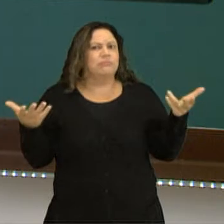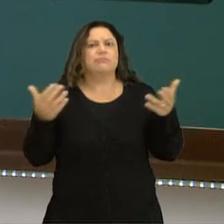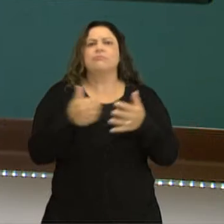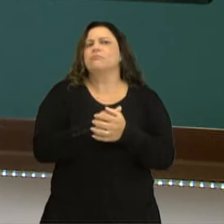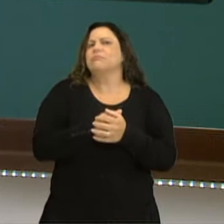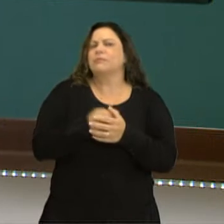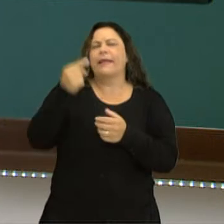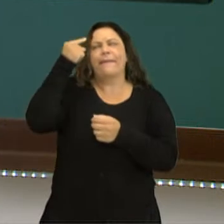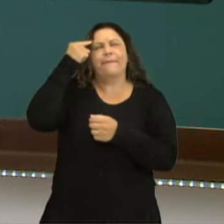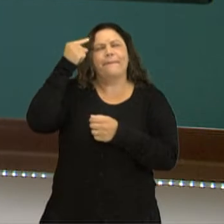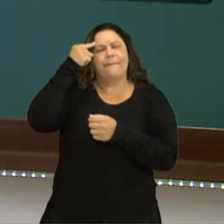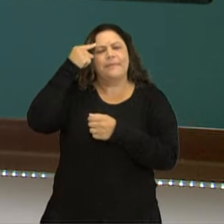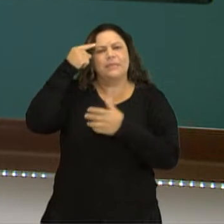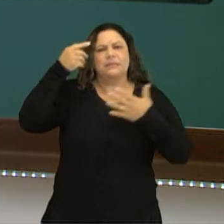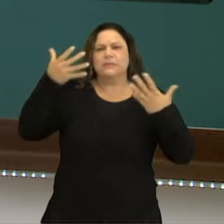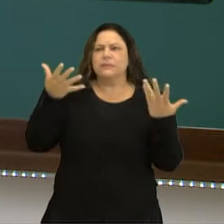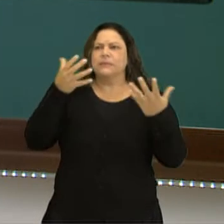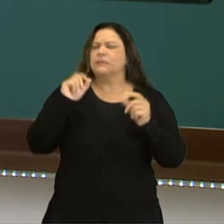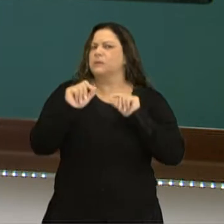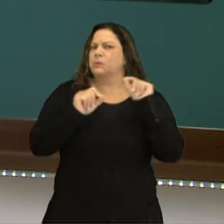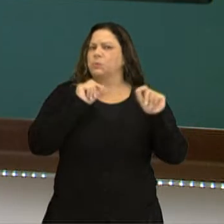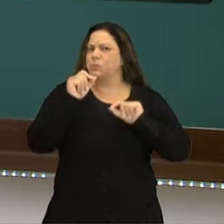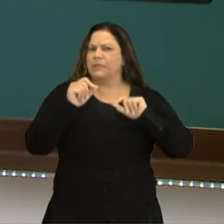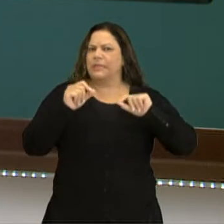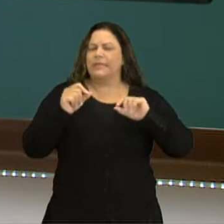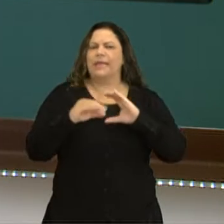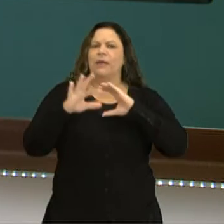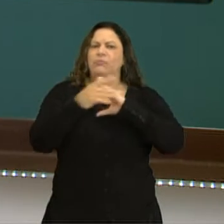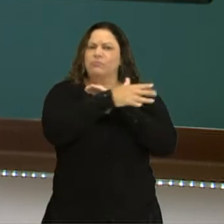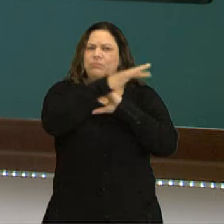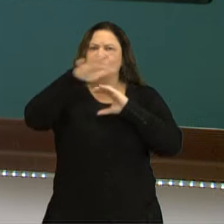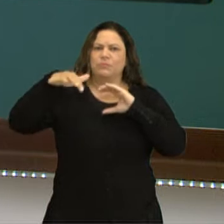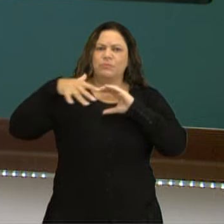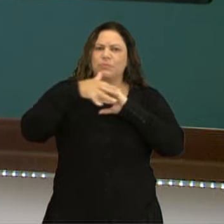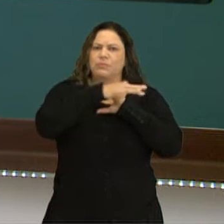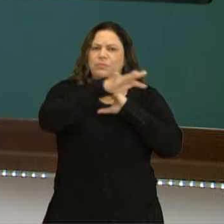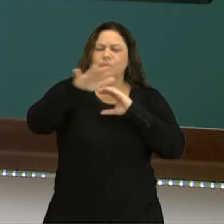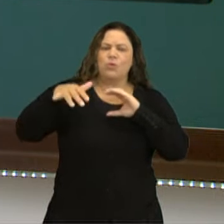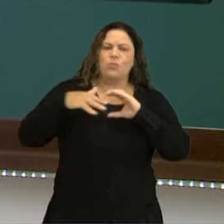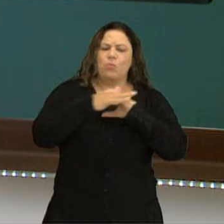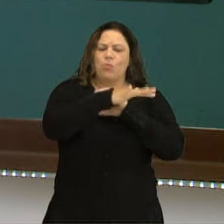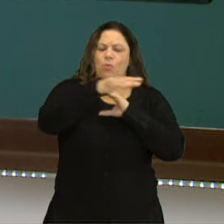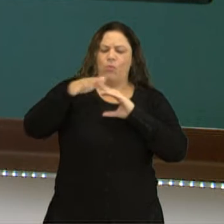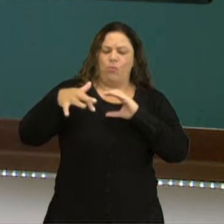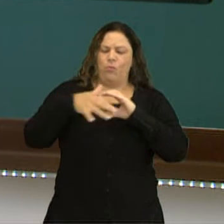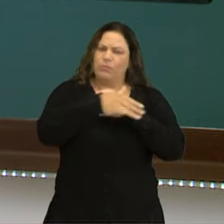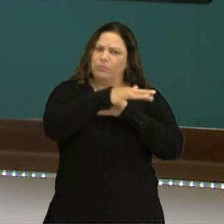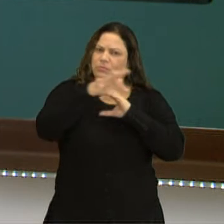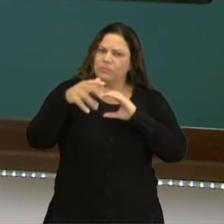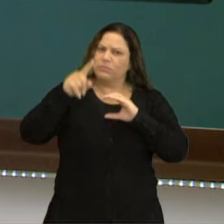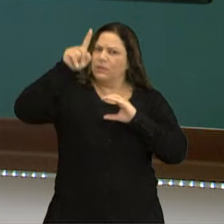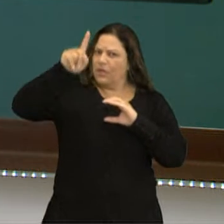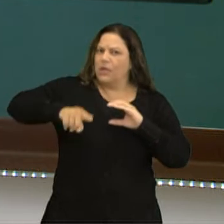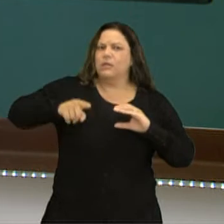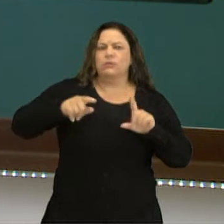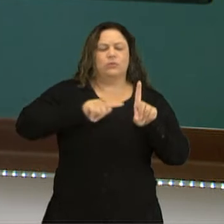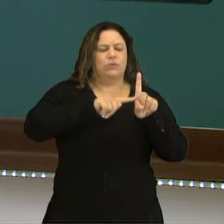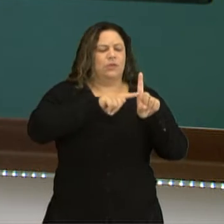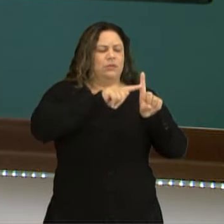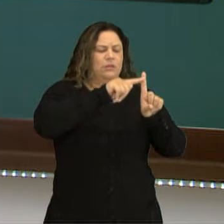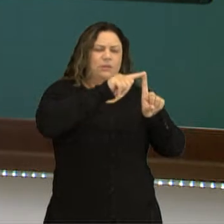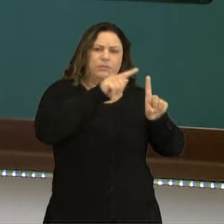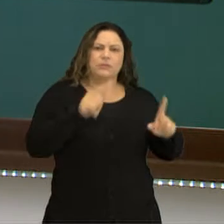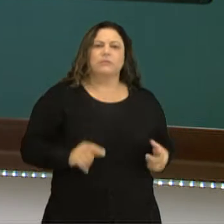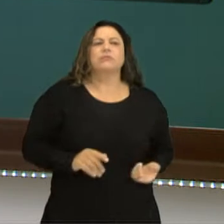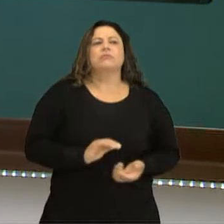Cara, pensa-se comigo, é a energia térmica interna, a energia do movimento. Isso é a temperatura.